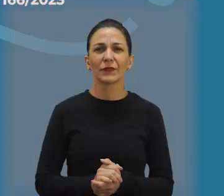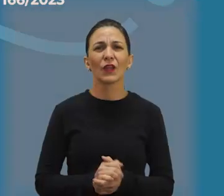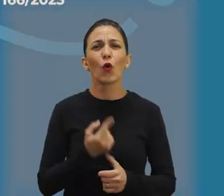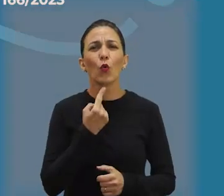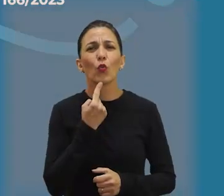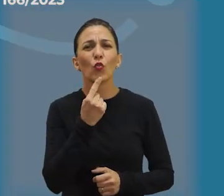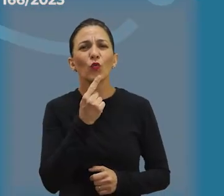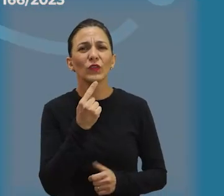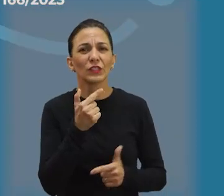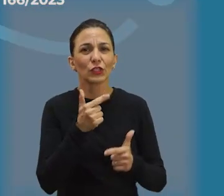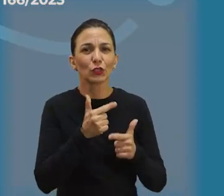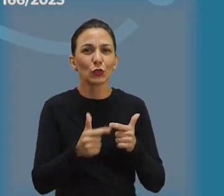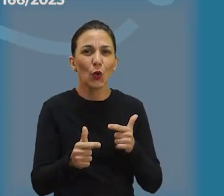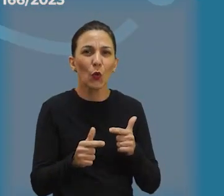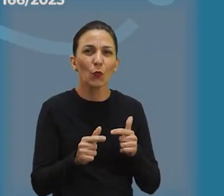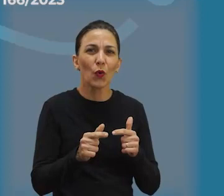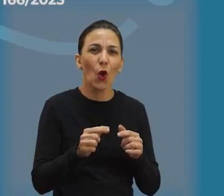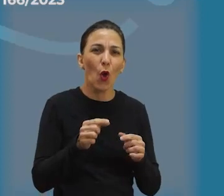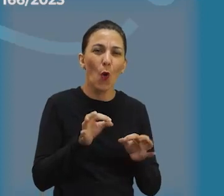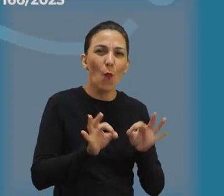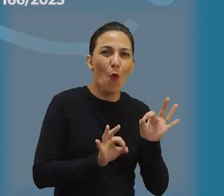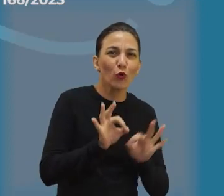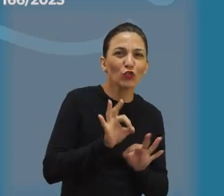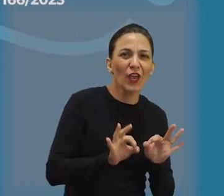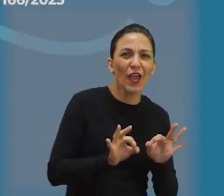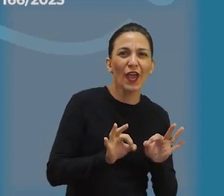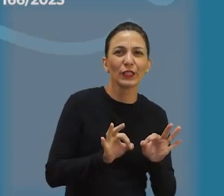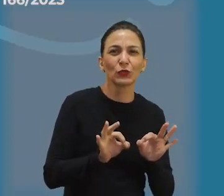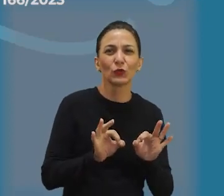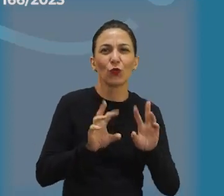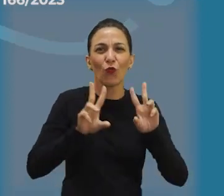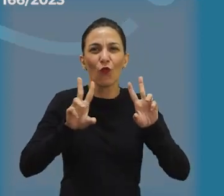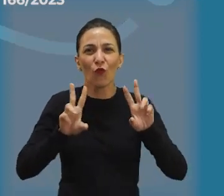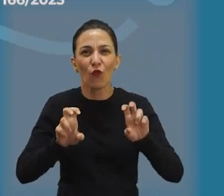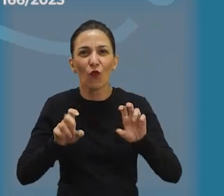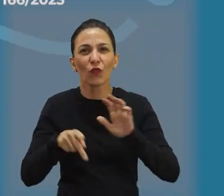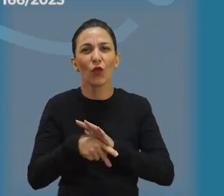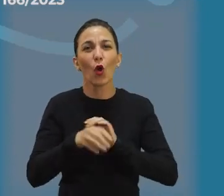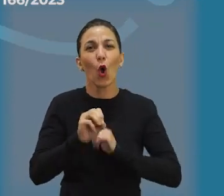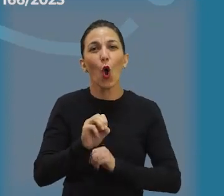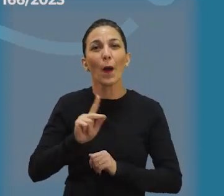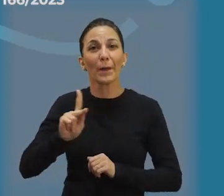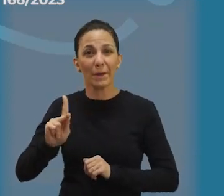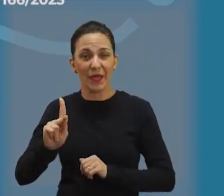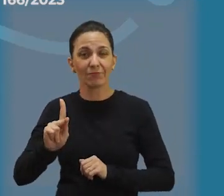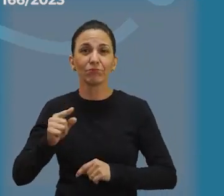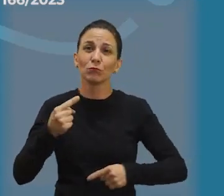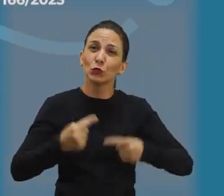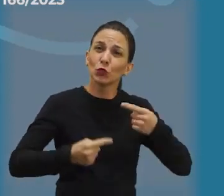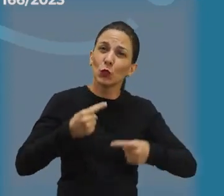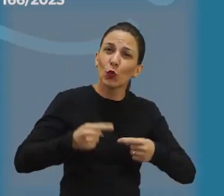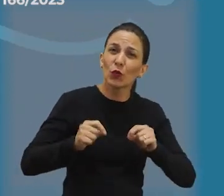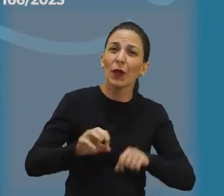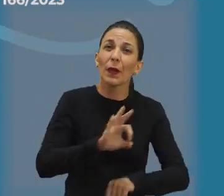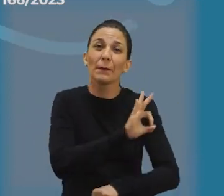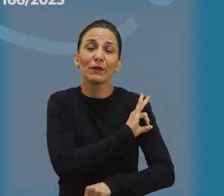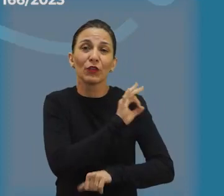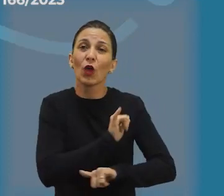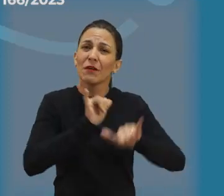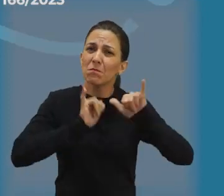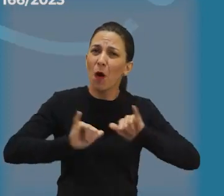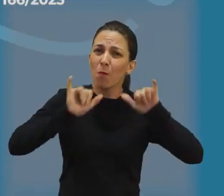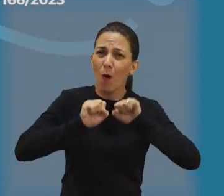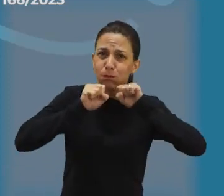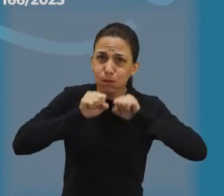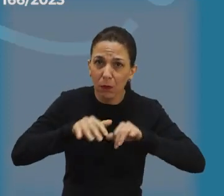me surgiu a dúvida do andamento de vários projetos do orçamento participativo que é uma política pública muito celebrada aqui na cidade